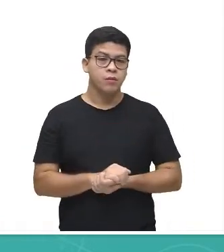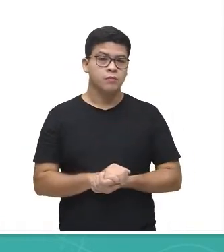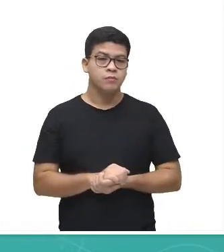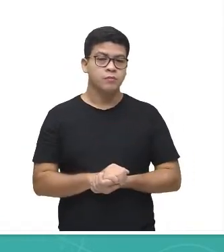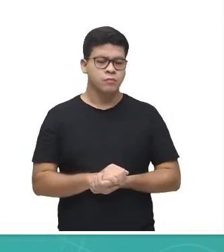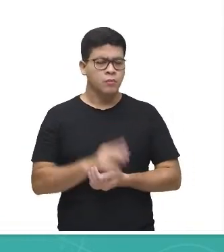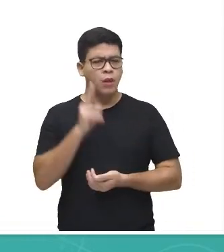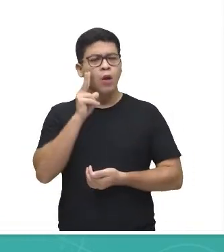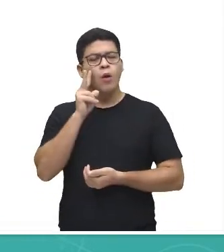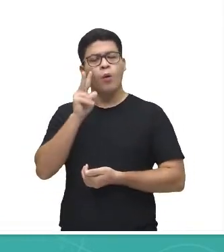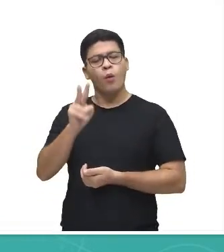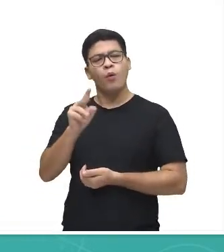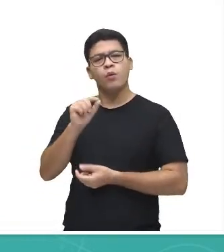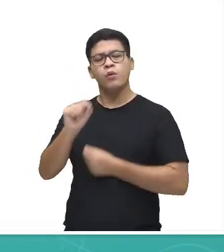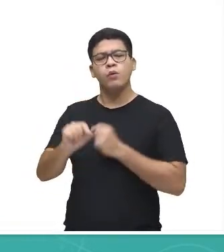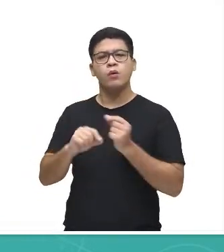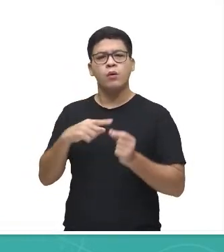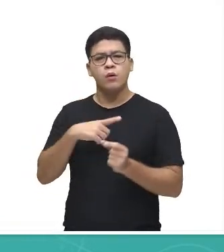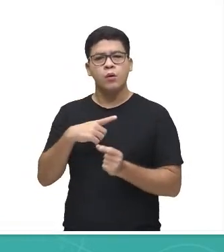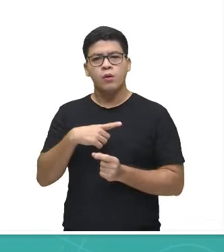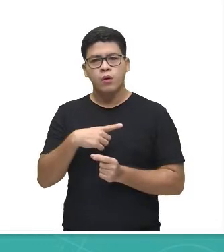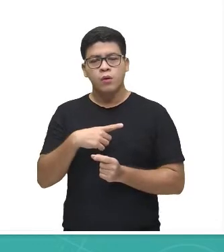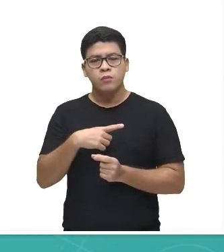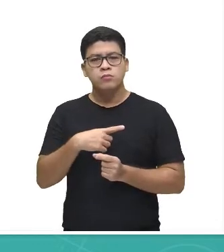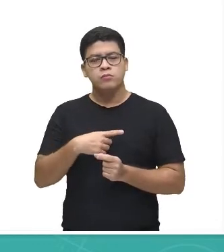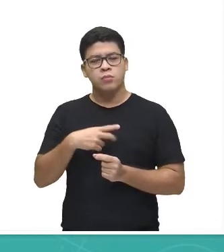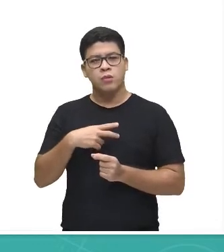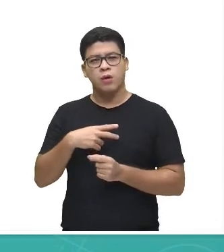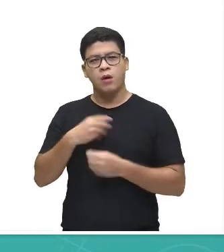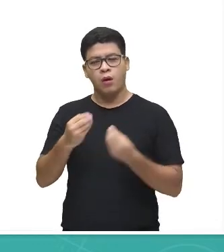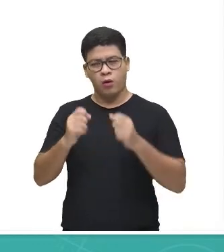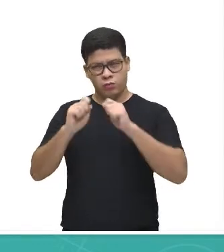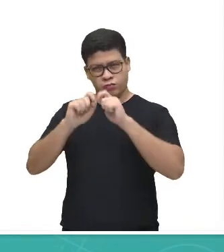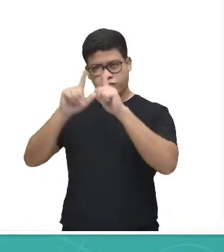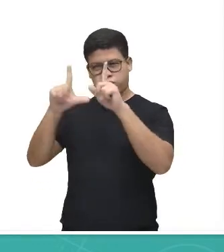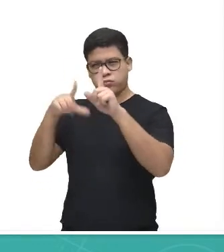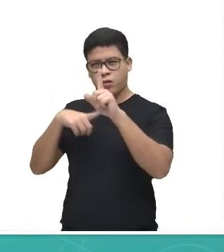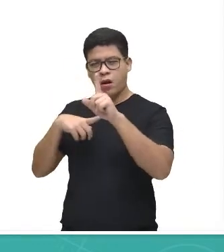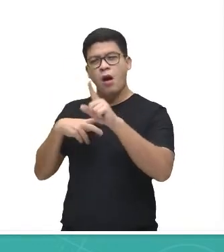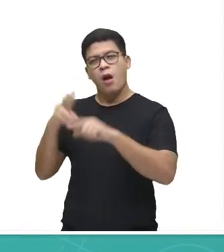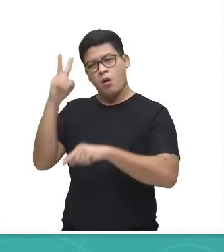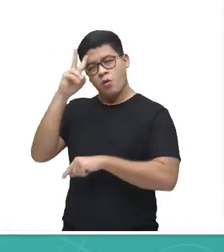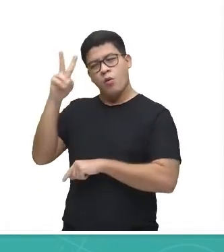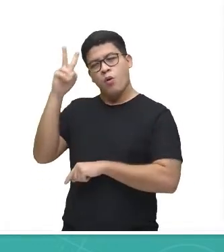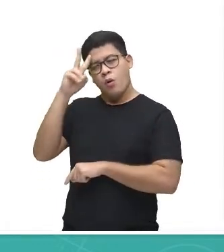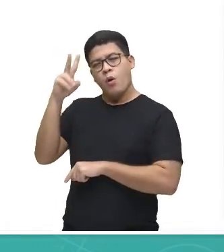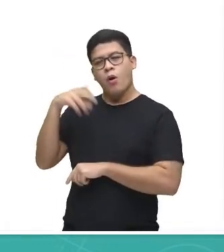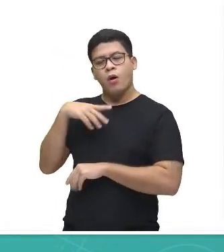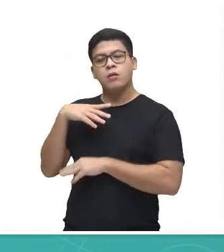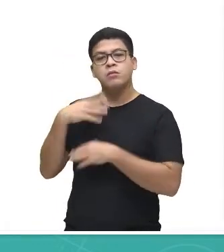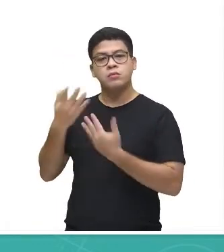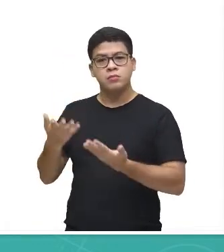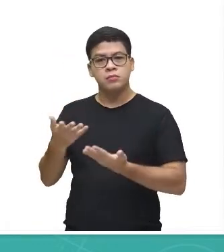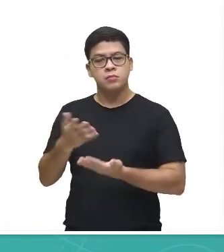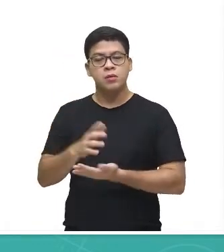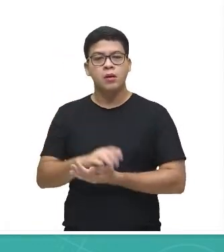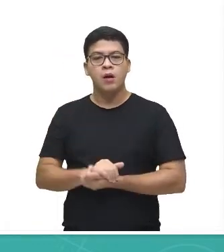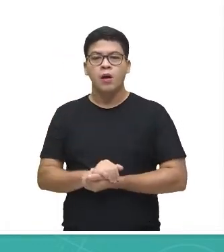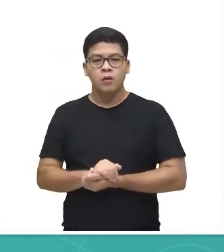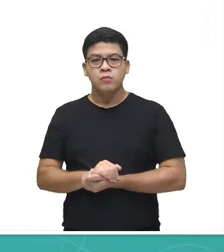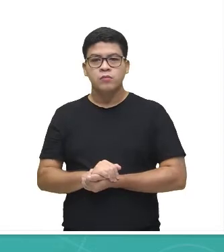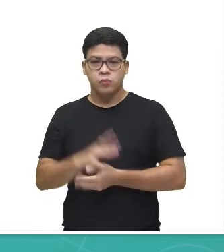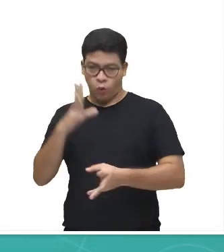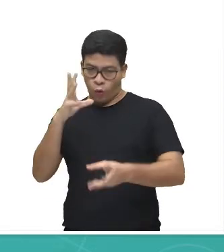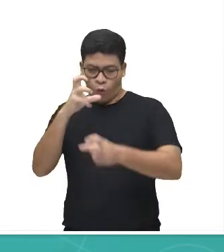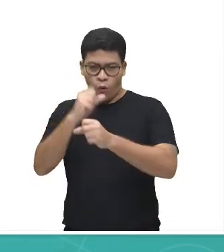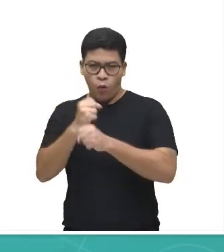exemplos ali no nosso quadro, para que você relembre aí como se faz essa adição,